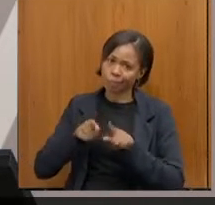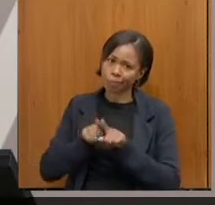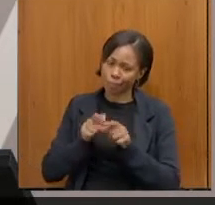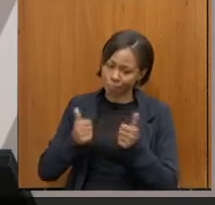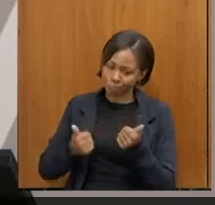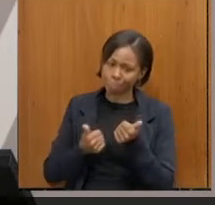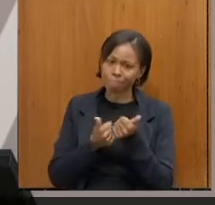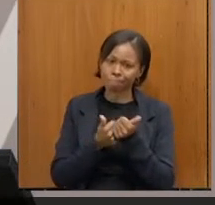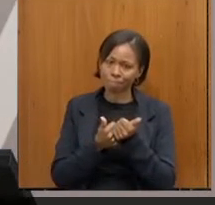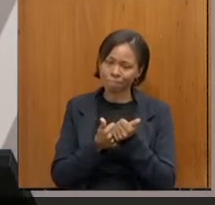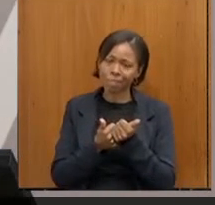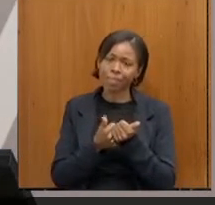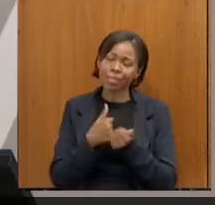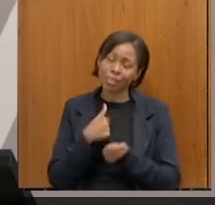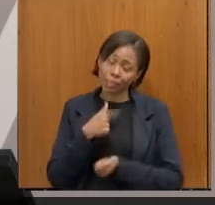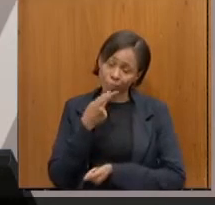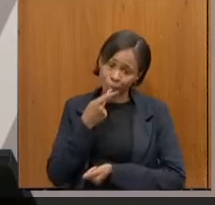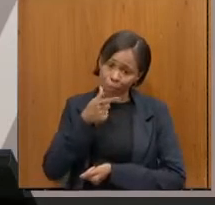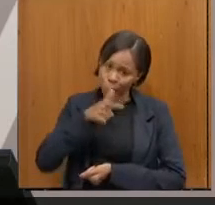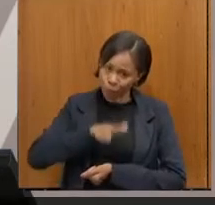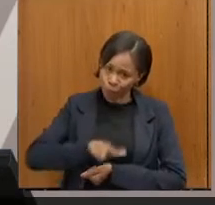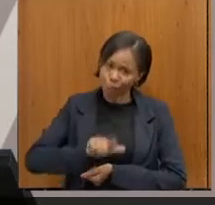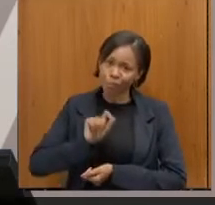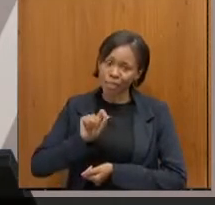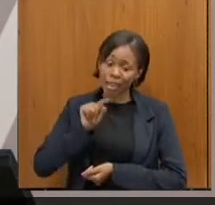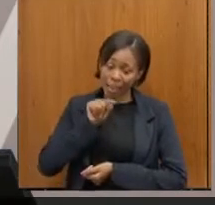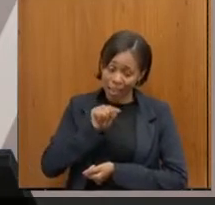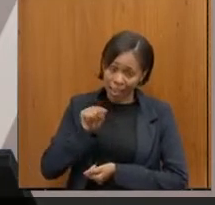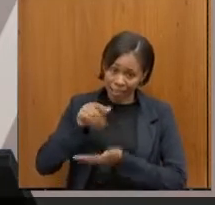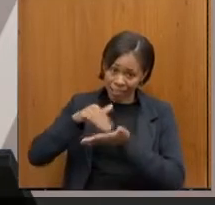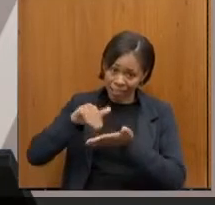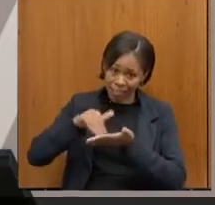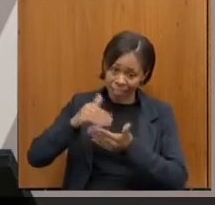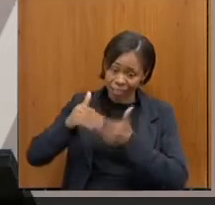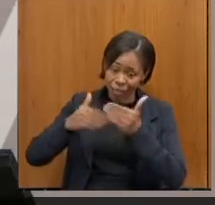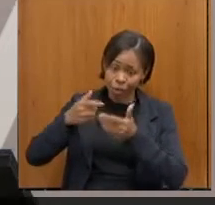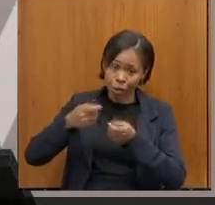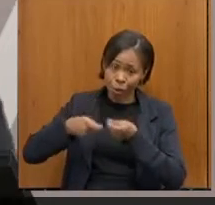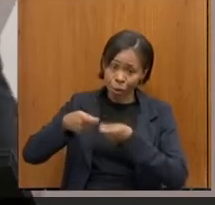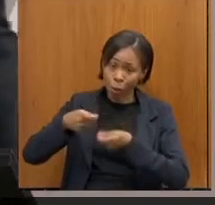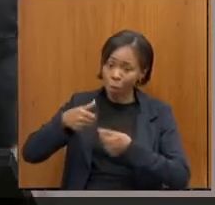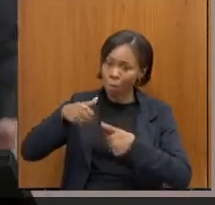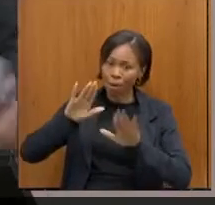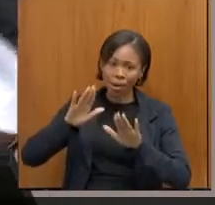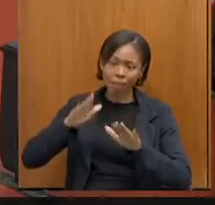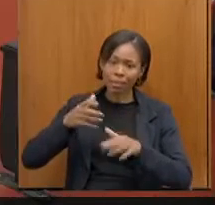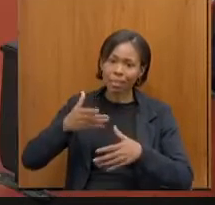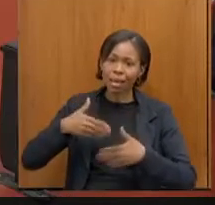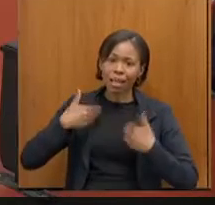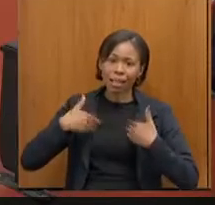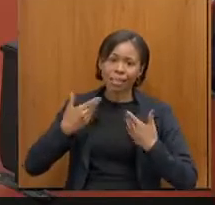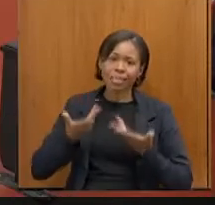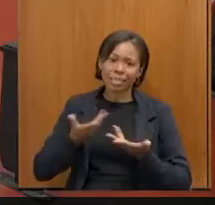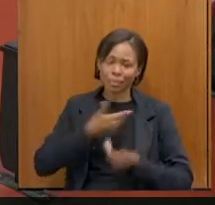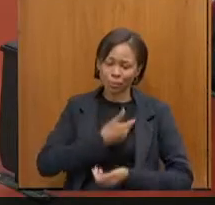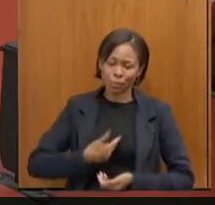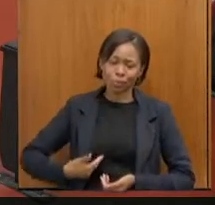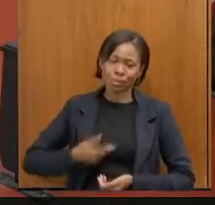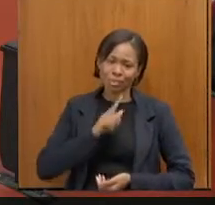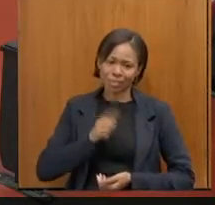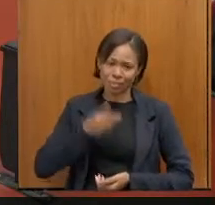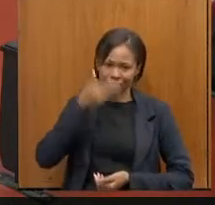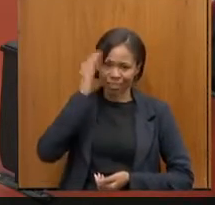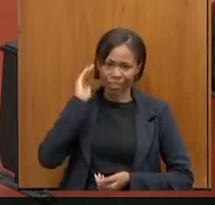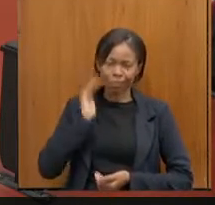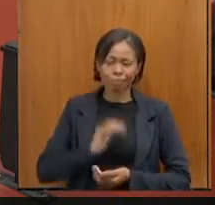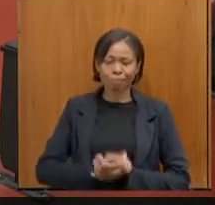por isso repito é Secretaria que dá mais alegria governos e muito obrigado o registro presença